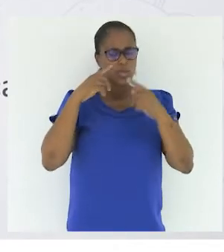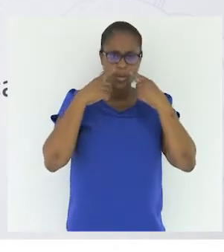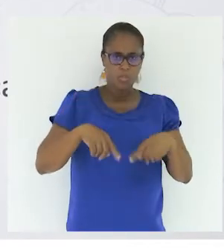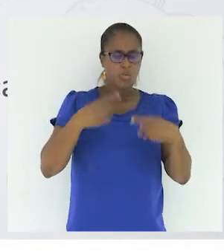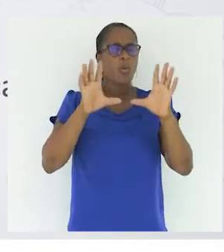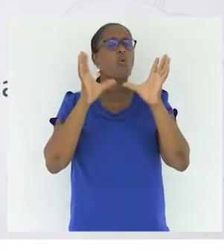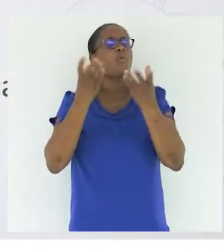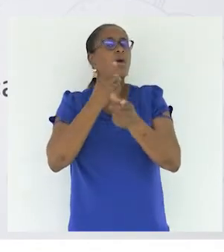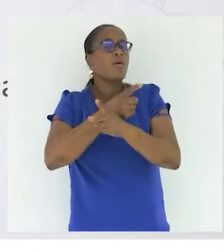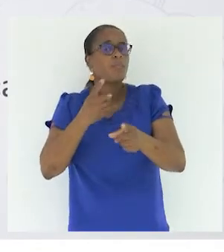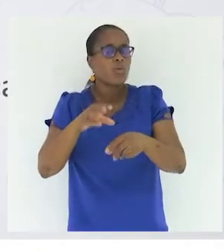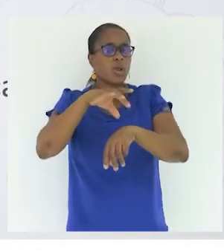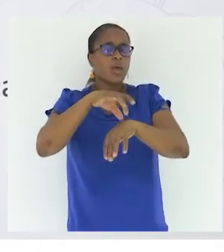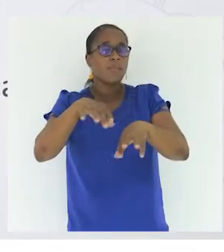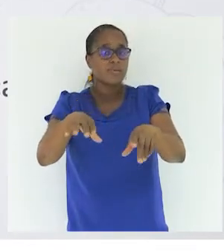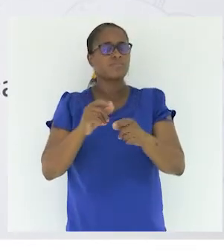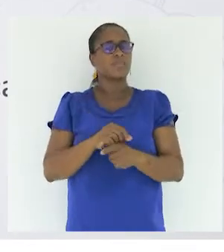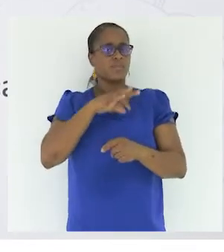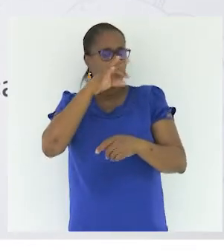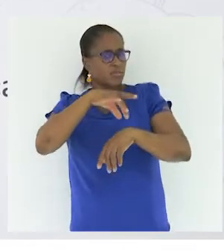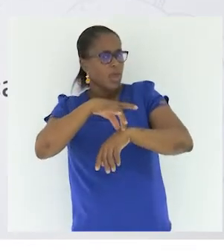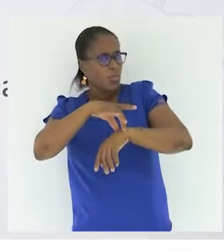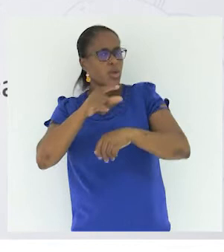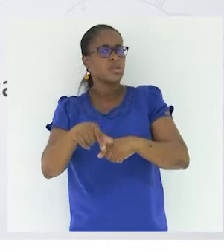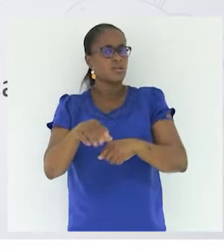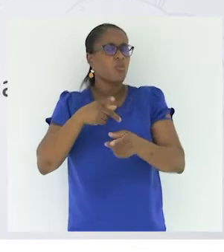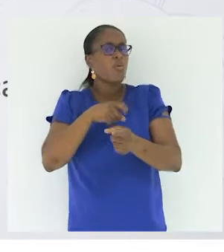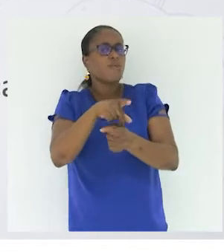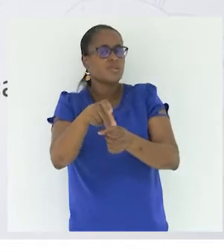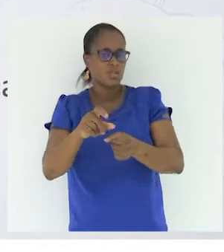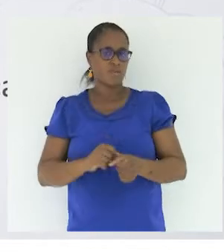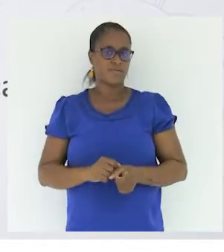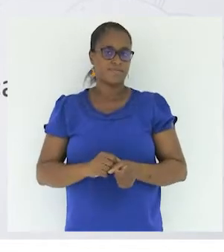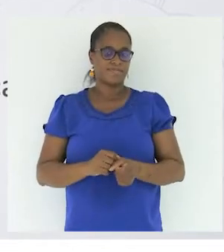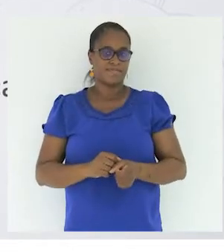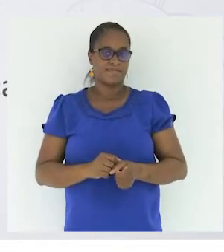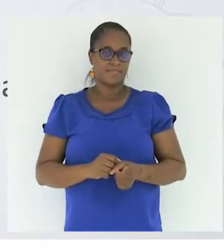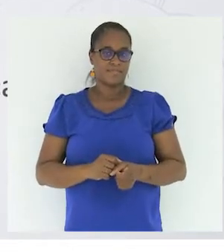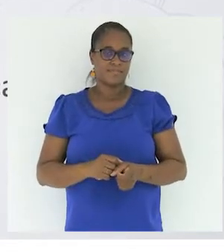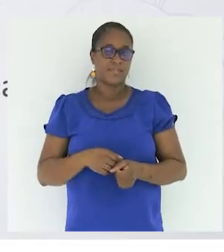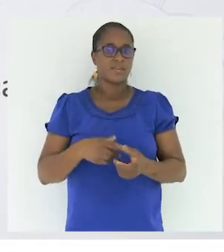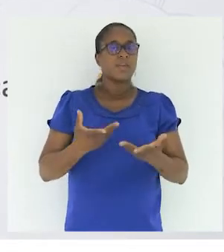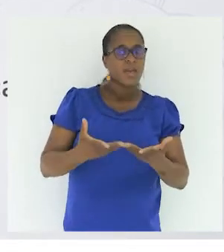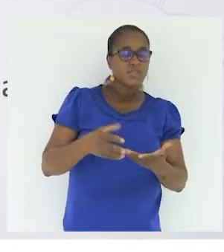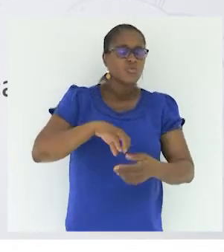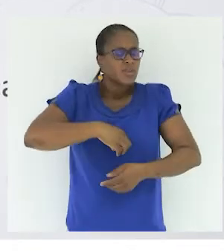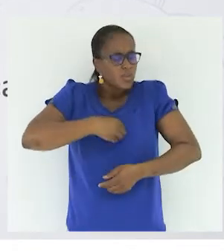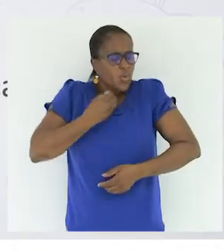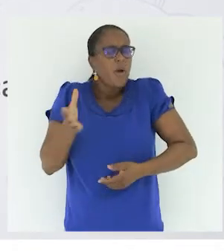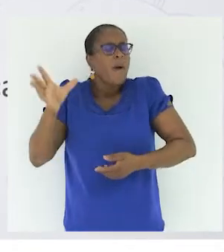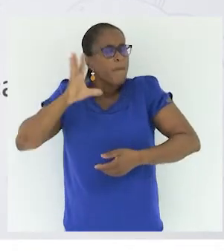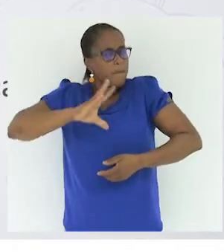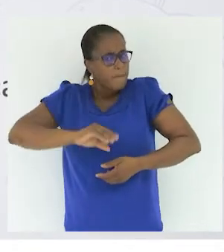da pandemia e definiu a doença como Covid-19. Entre os sintomas